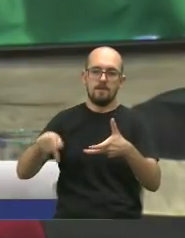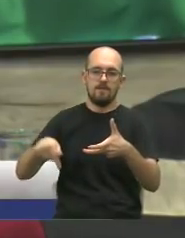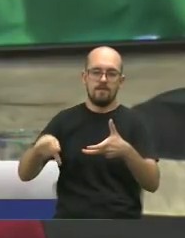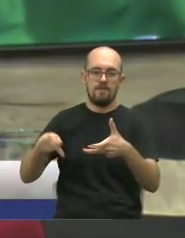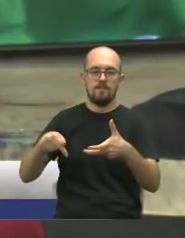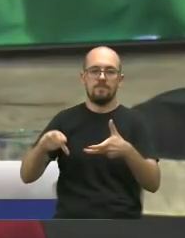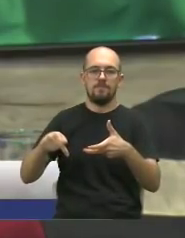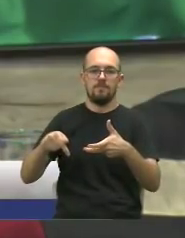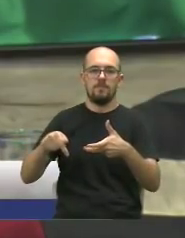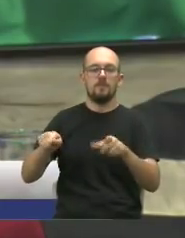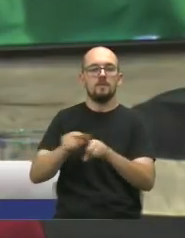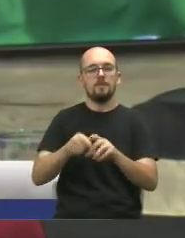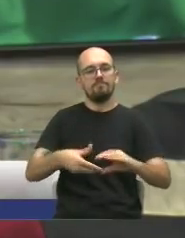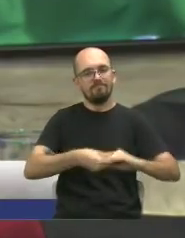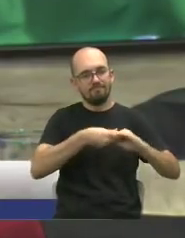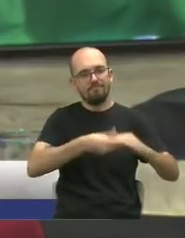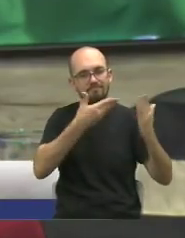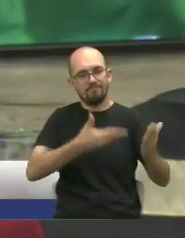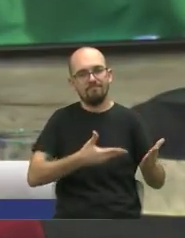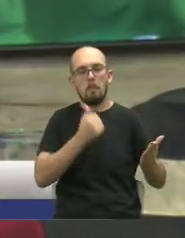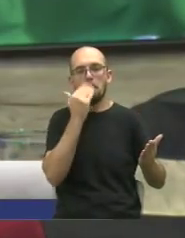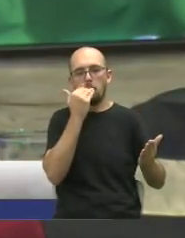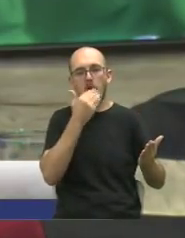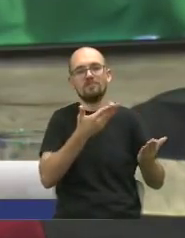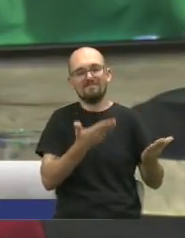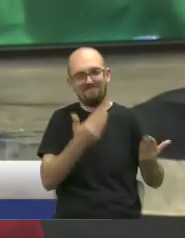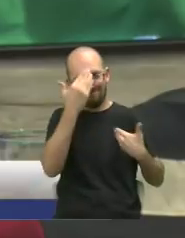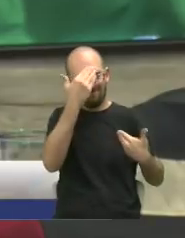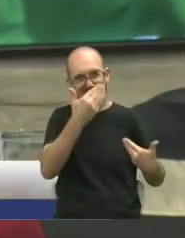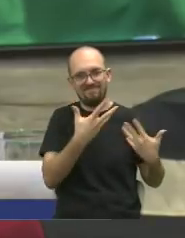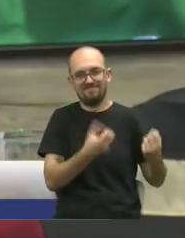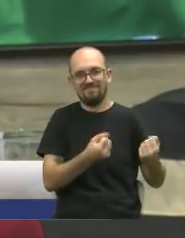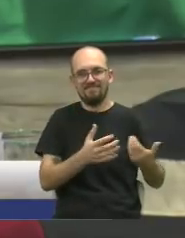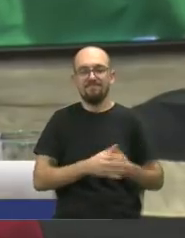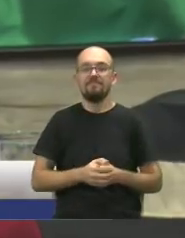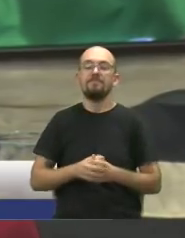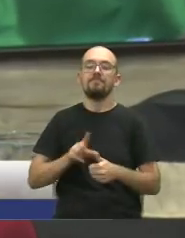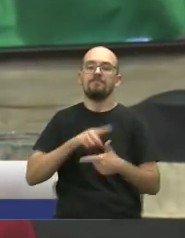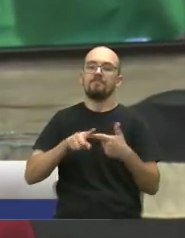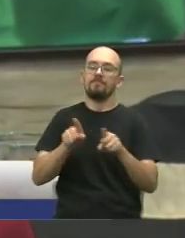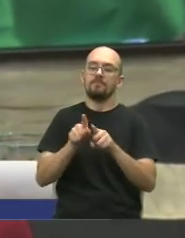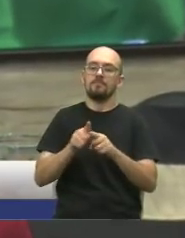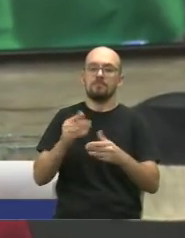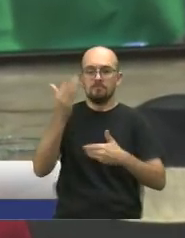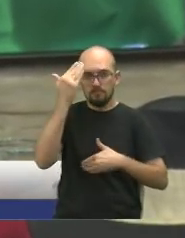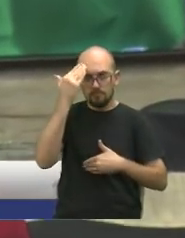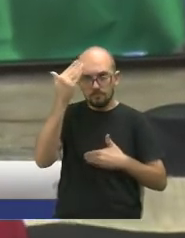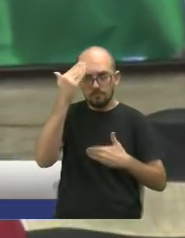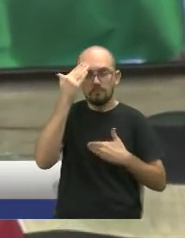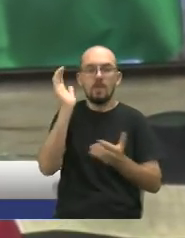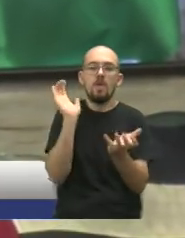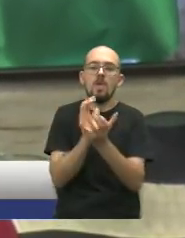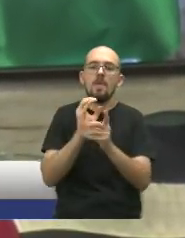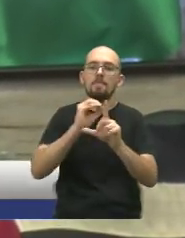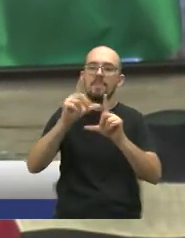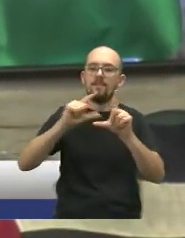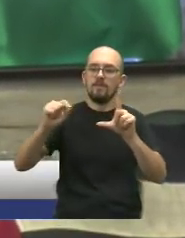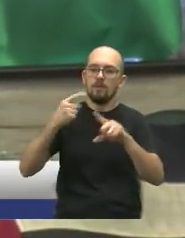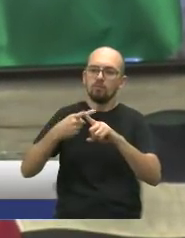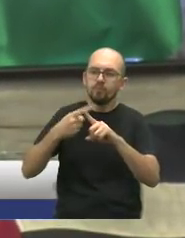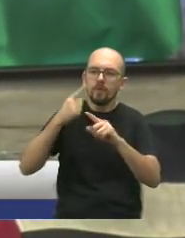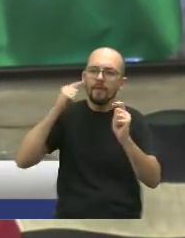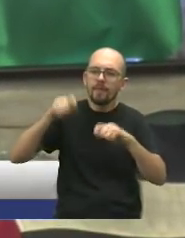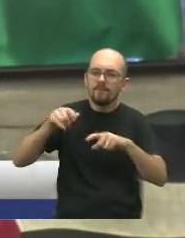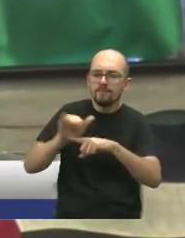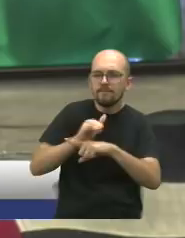por meio do seu presidente, José Carlos Borgo. Obrigado. Agradecer também a equipe da TV Câmara, que está possibilitando essa nova